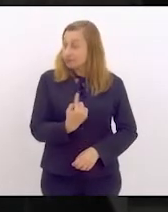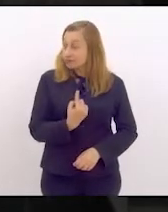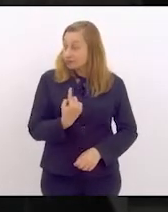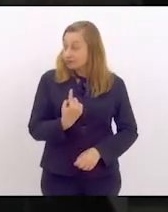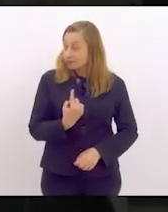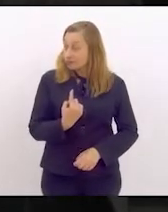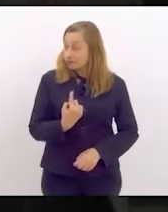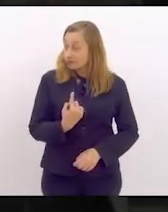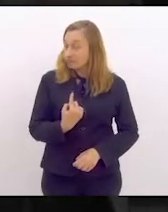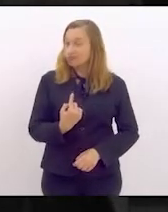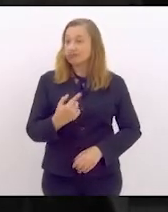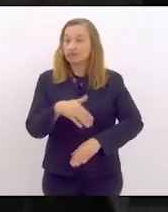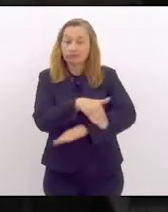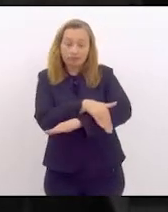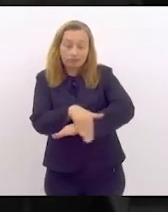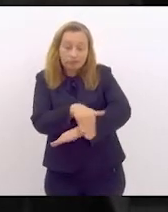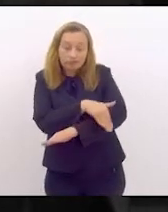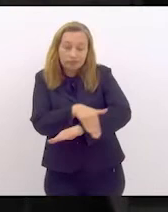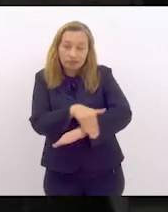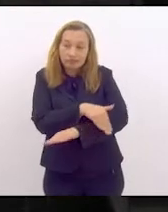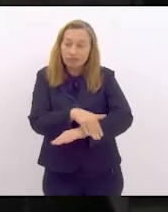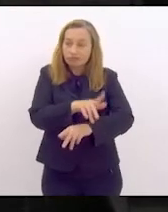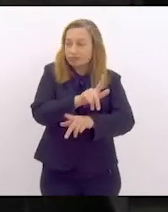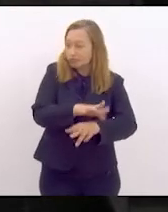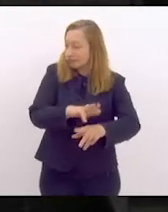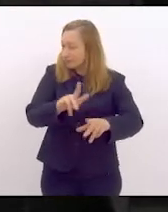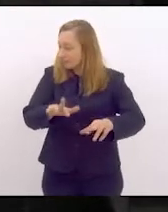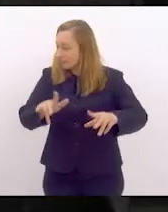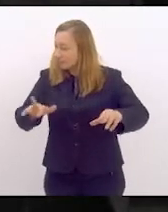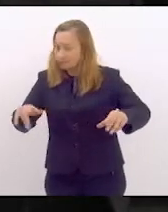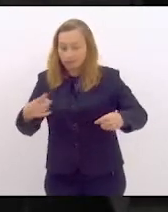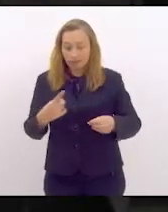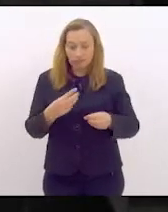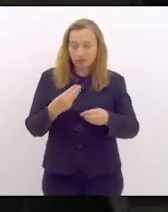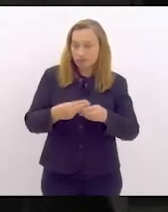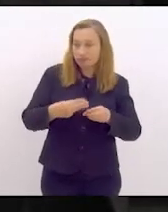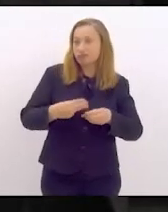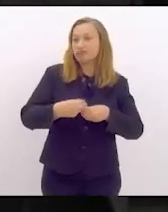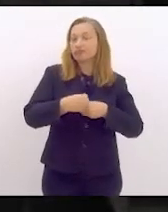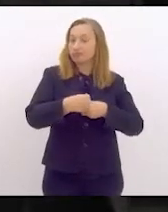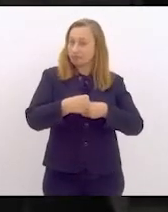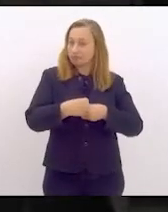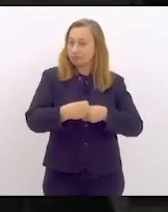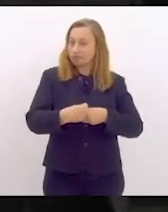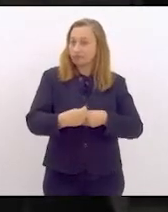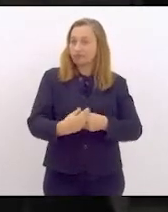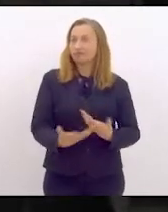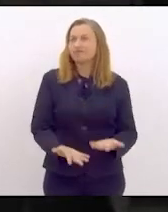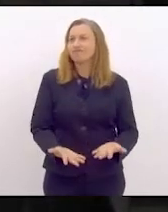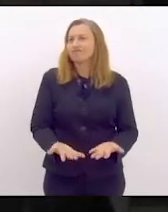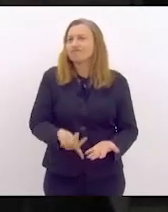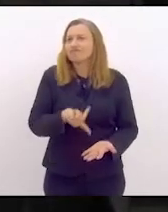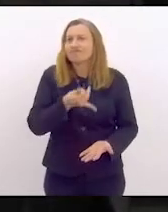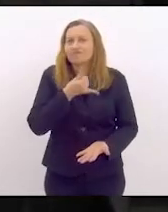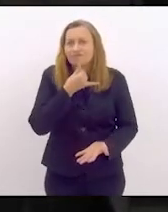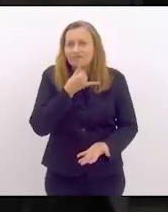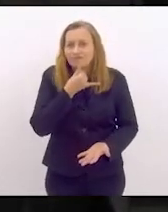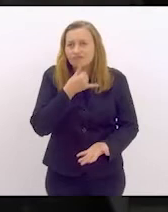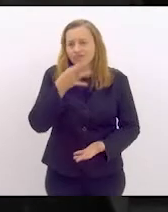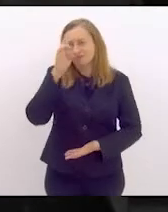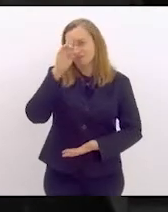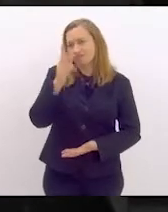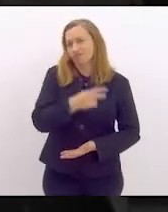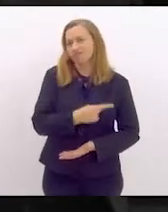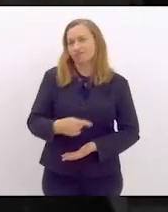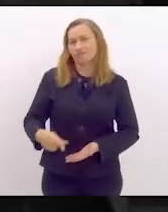constantemente nas ruas dos mais diversos municípios, e é aterrorizador, senhora